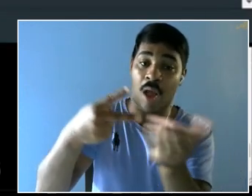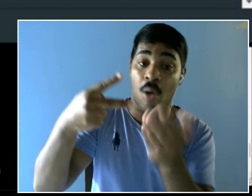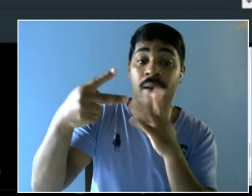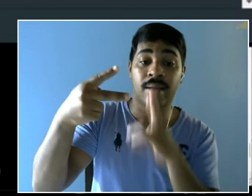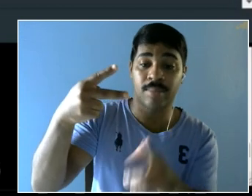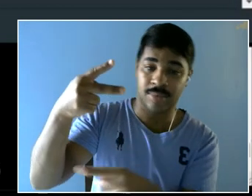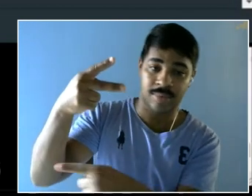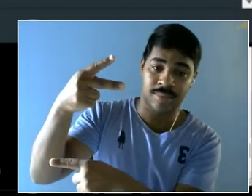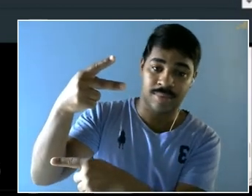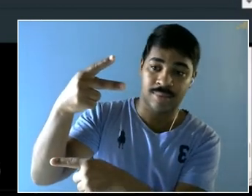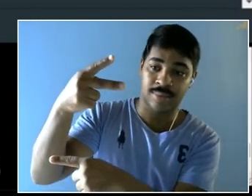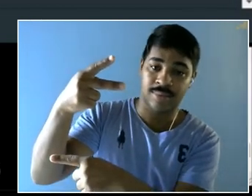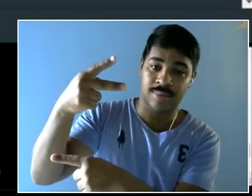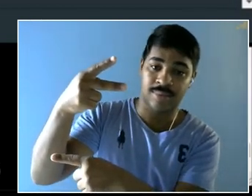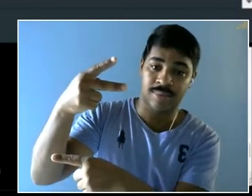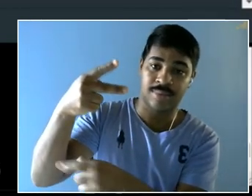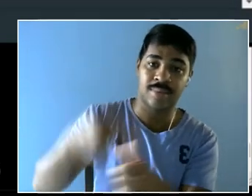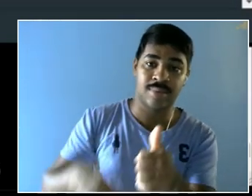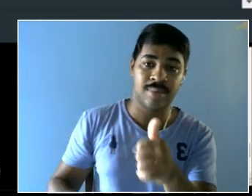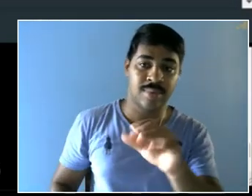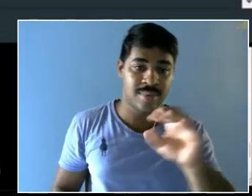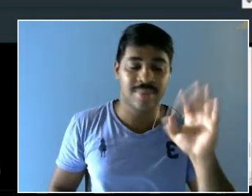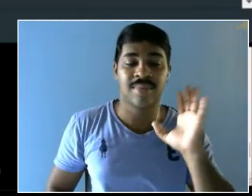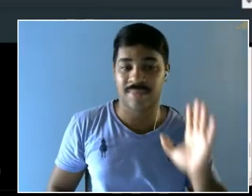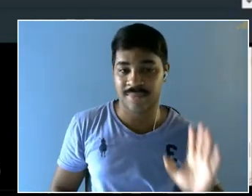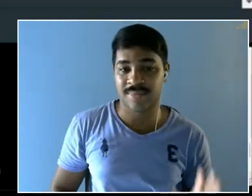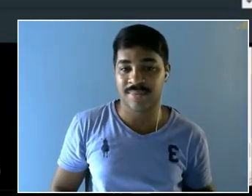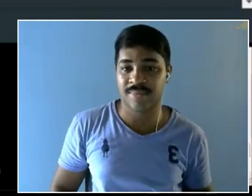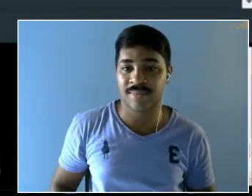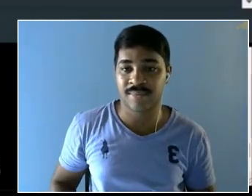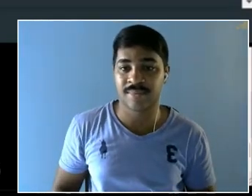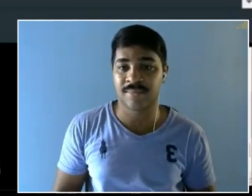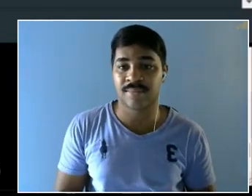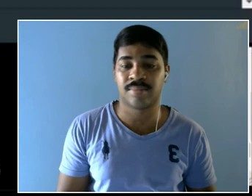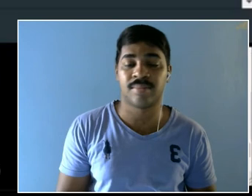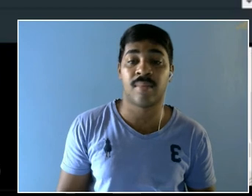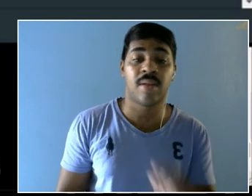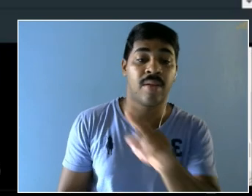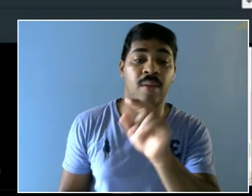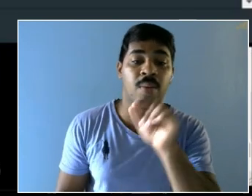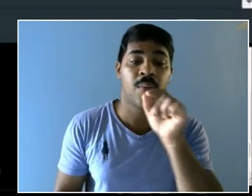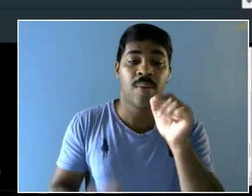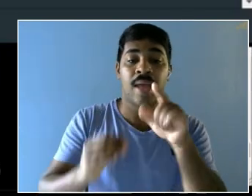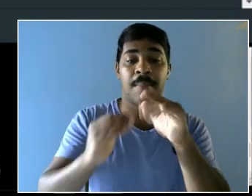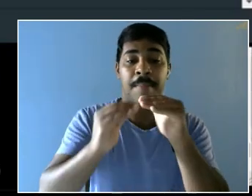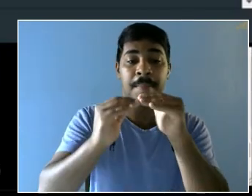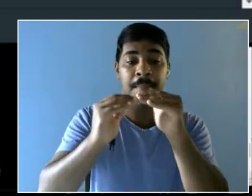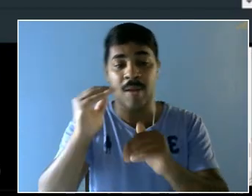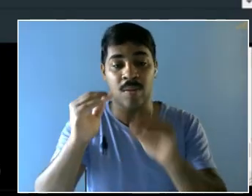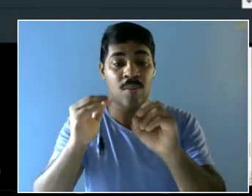está pensando que isso aqui é uma carinha feliz, isso daqui é o operador menor igual. Vocês viram isso lá na aula